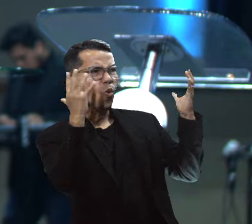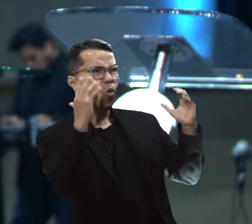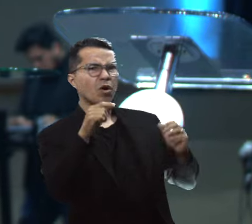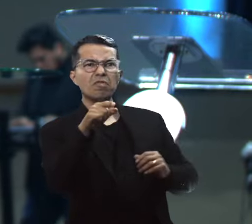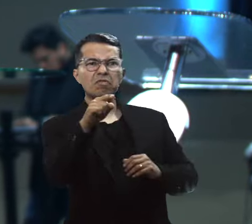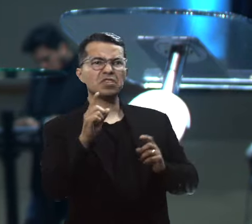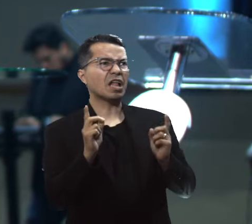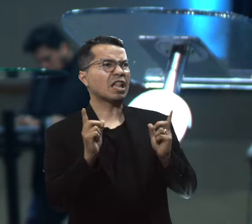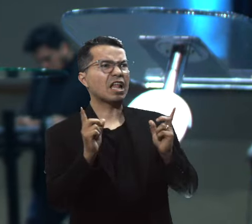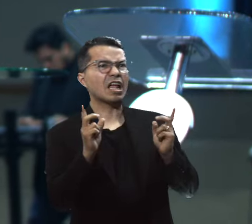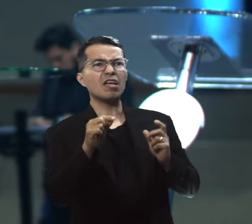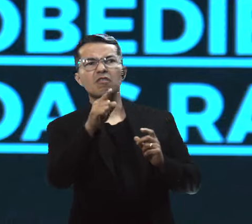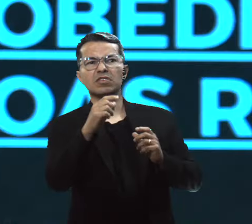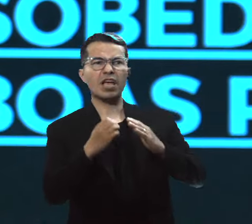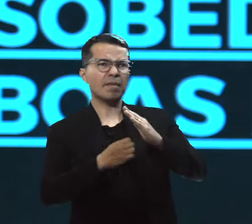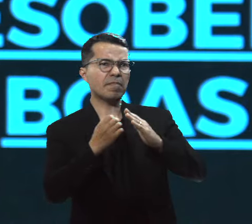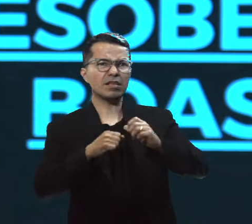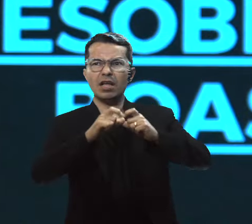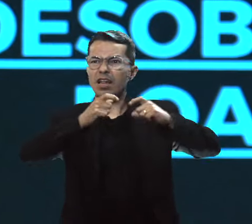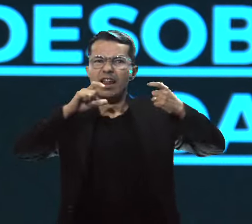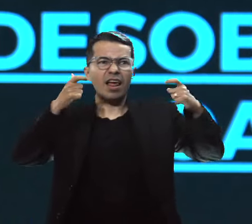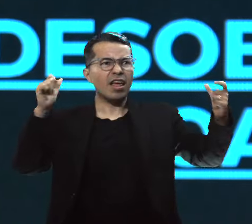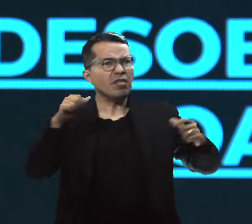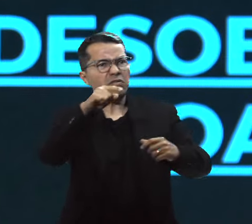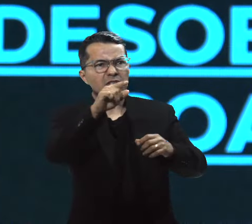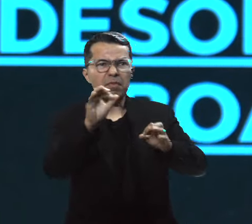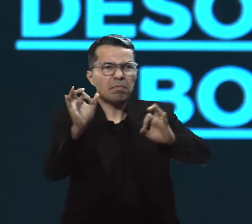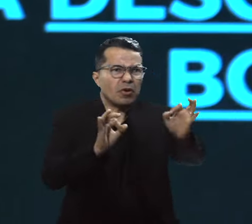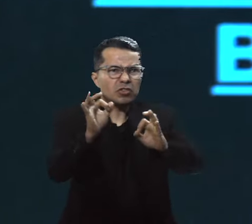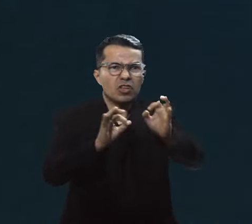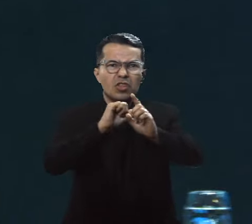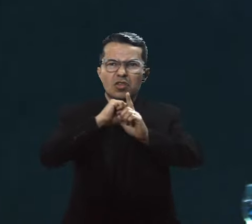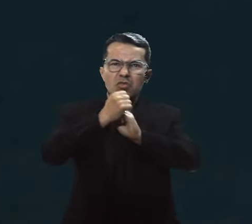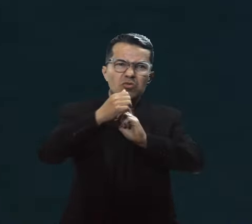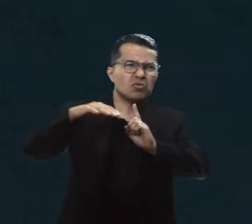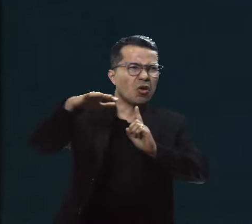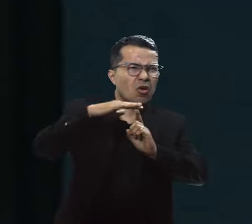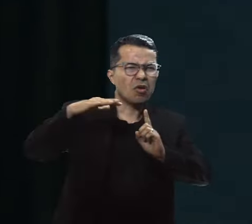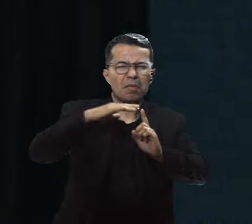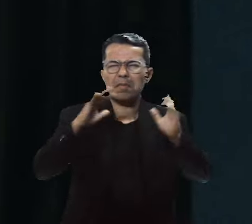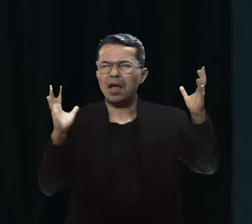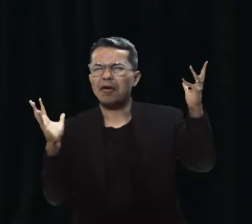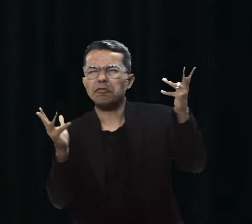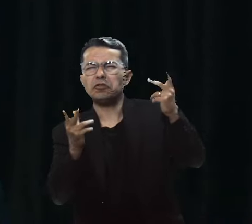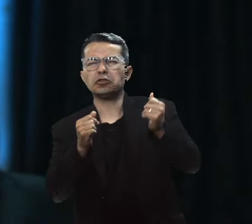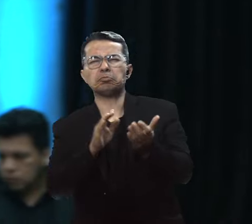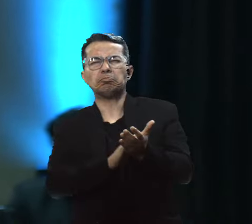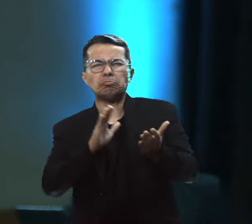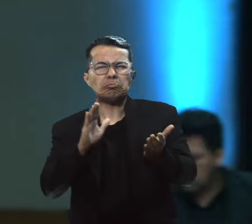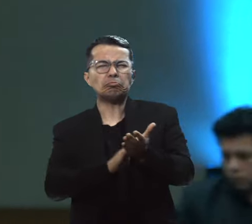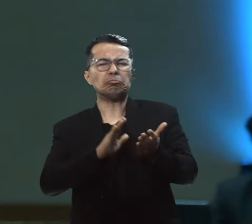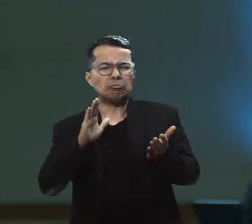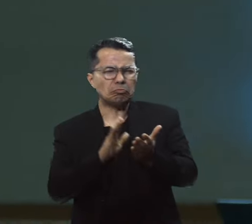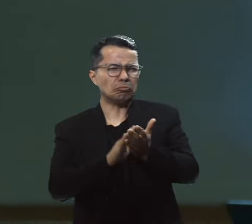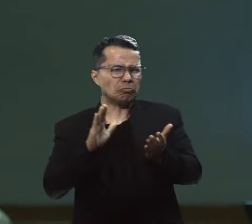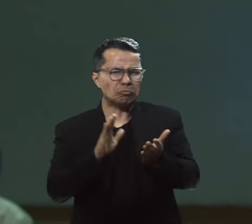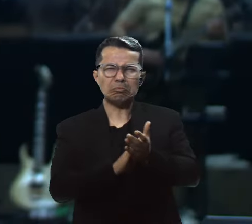empresa cresceu, você tem até projetos sociais maravilhosos que você pratica, que bom.